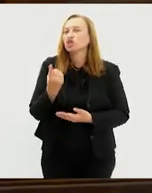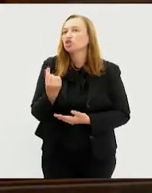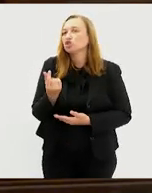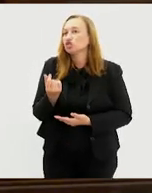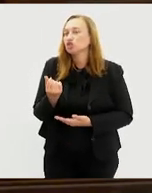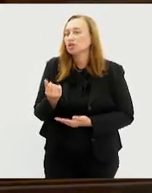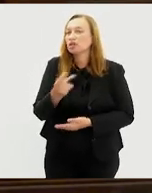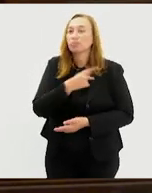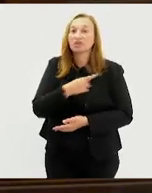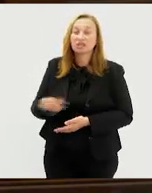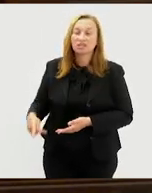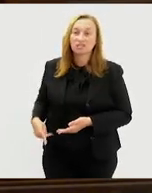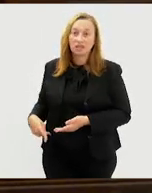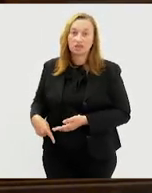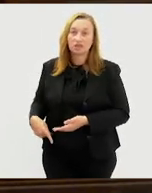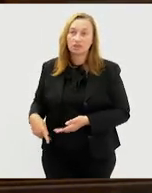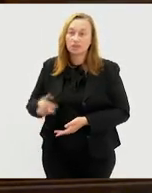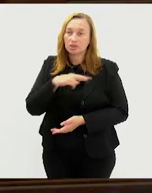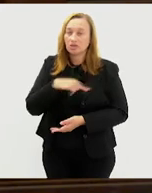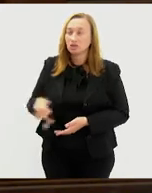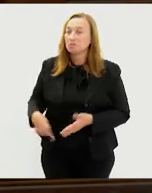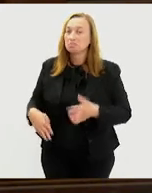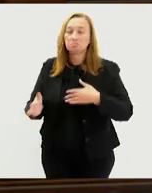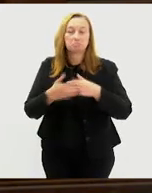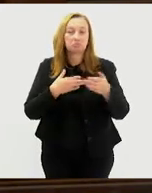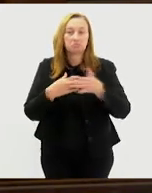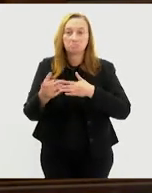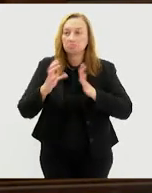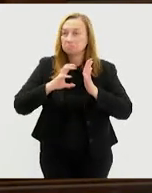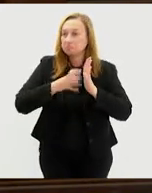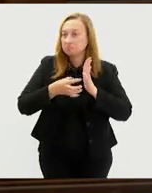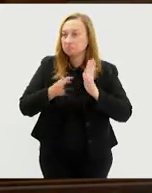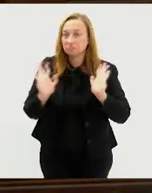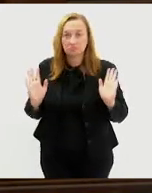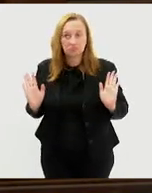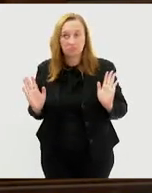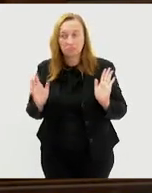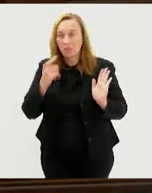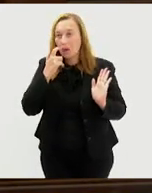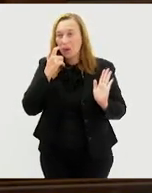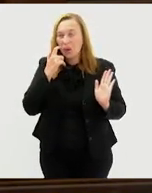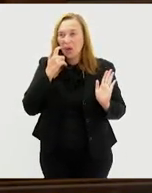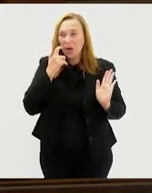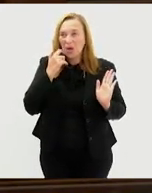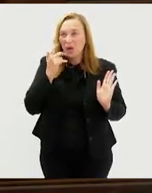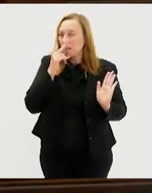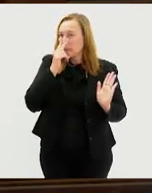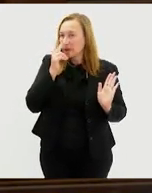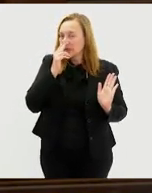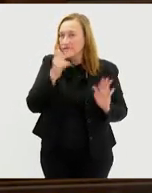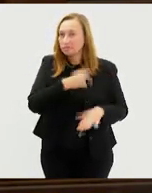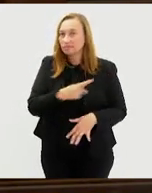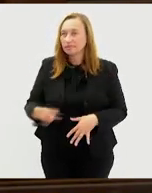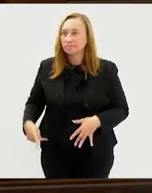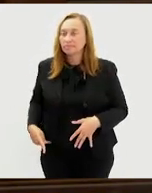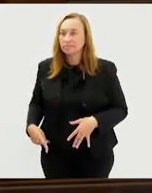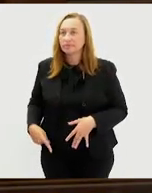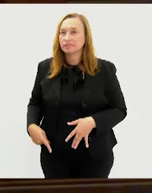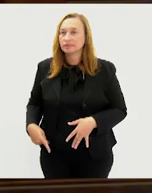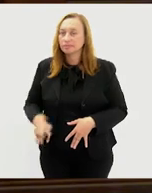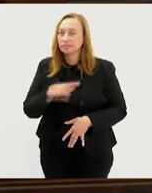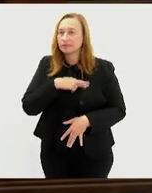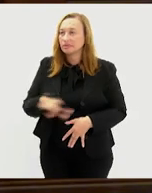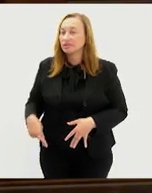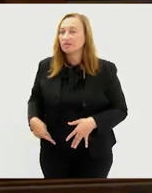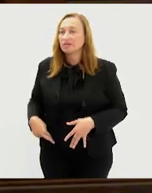república seja de Que partido for e parece que o Presidente da República fica fazendo grandes caridades